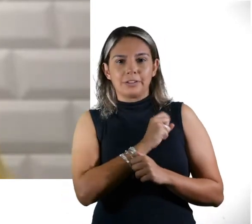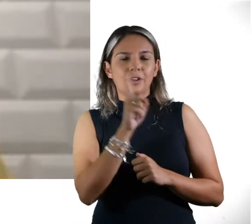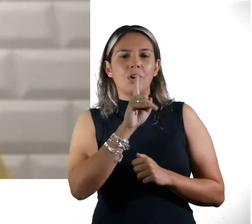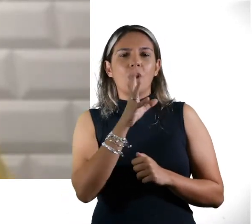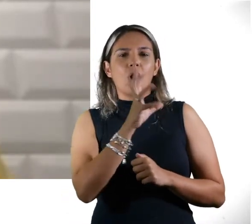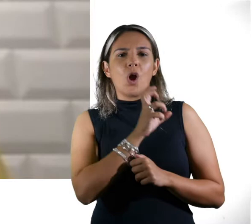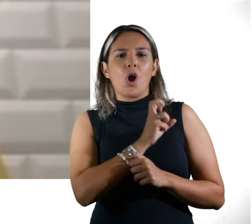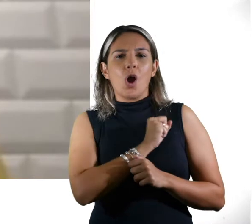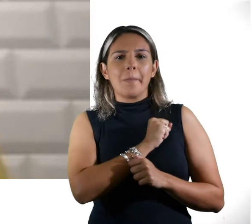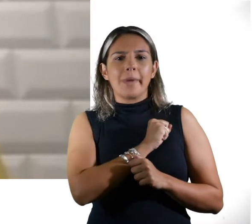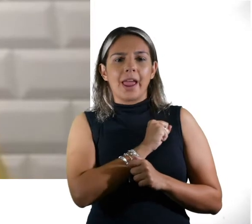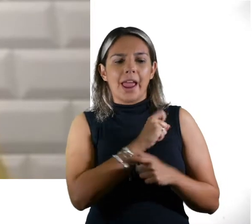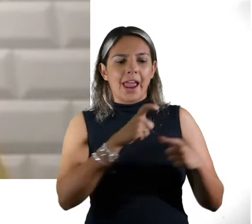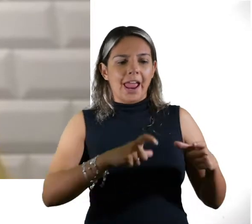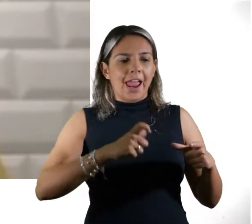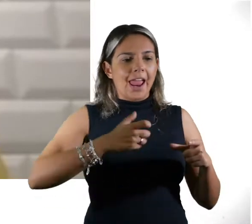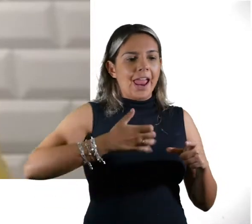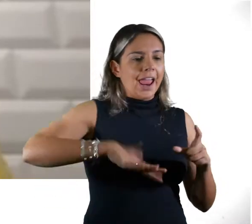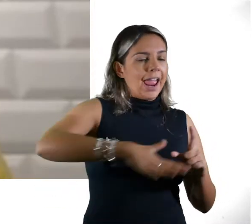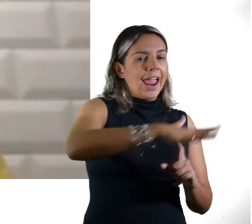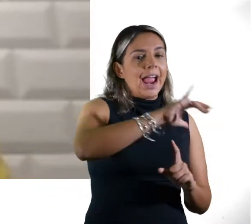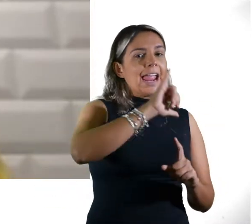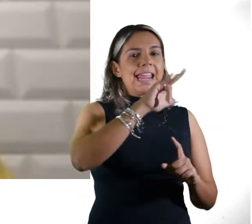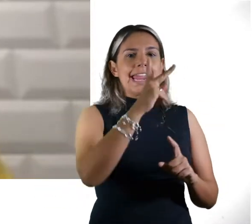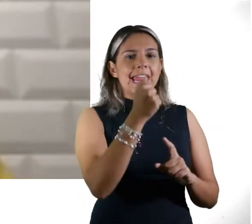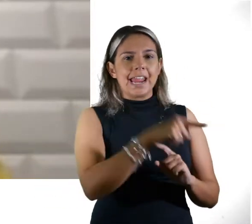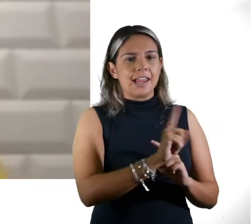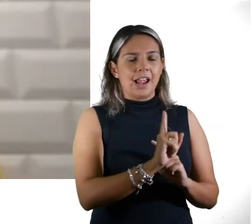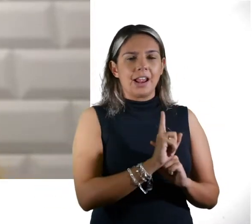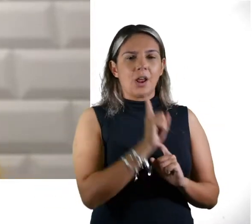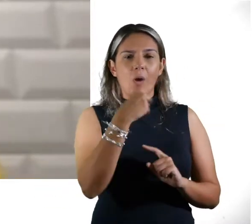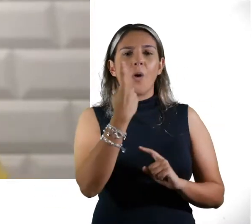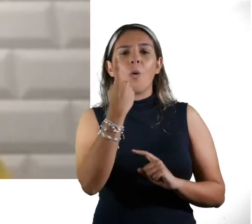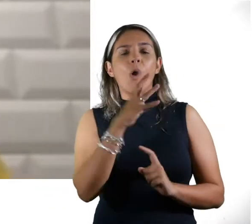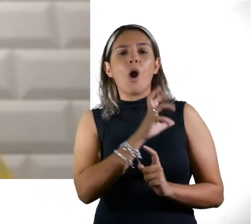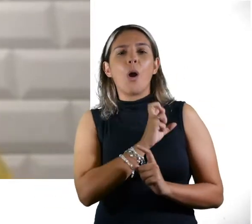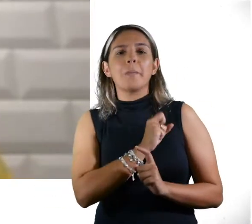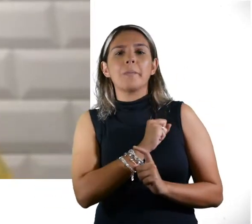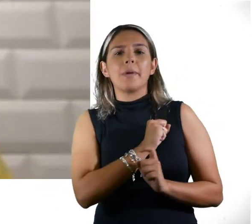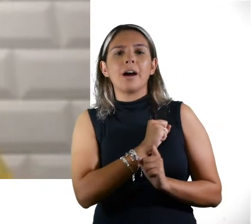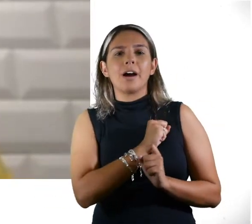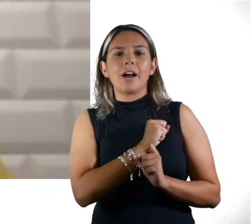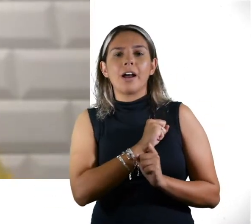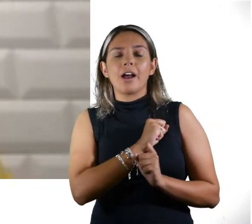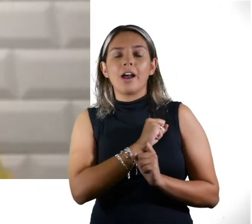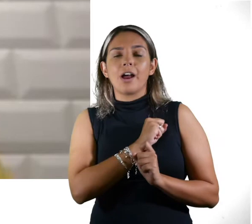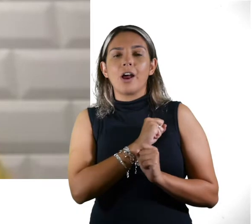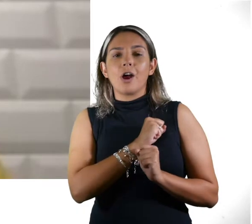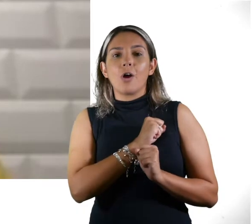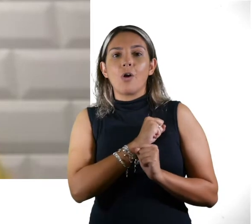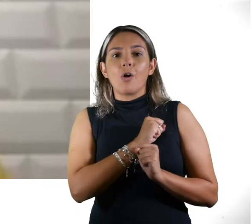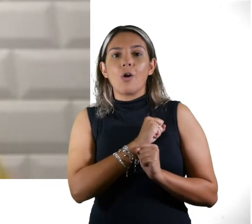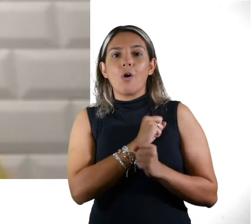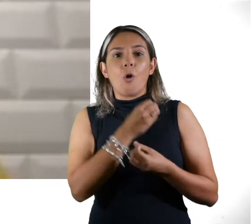romance sobre a ilha de Moçambique, a ilha está lá, mas é um romance sobre o poder da palavra.